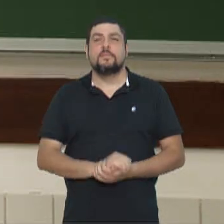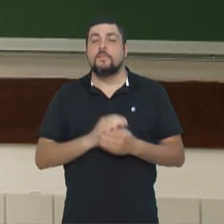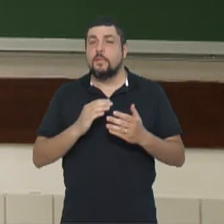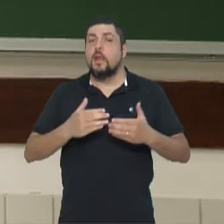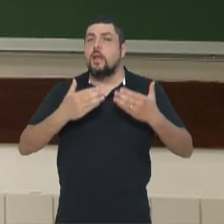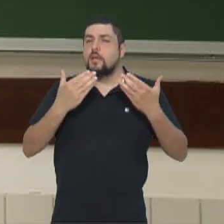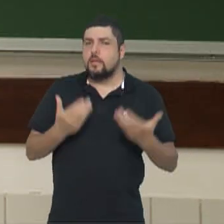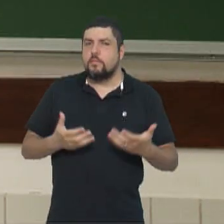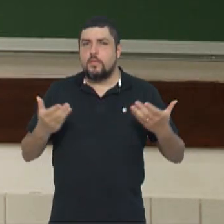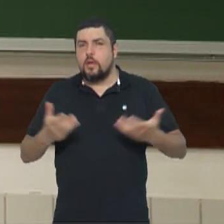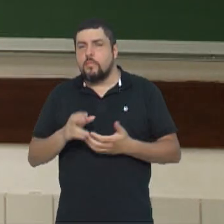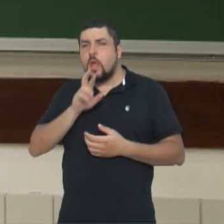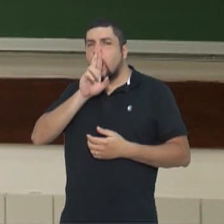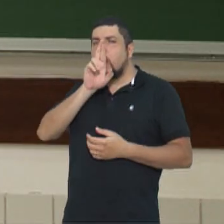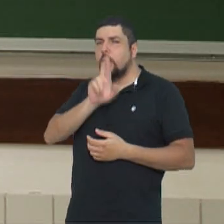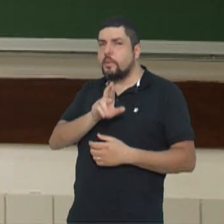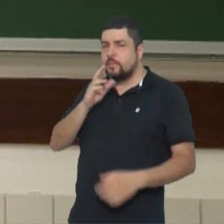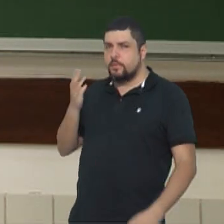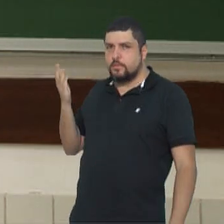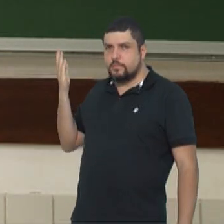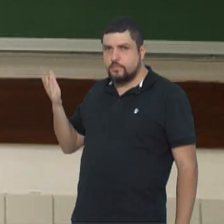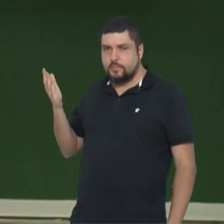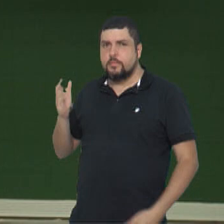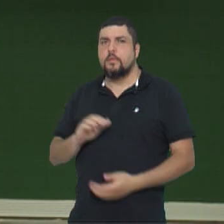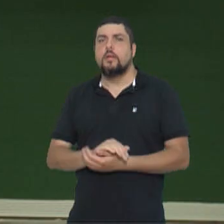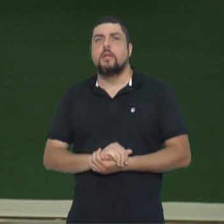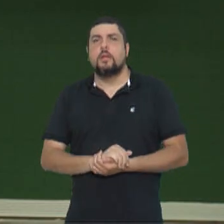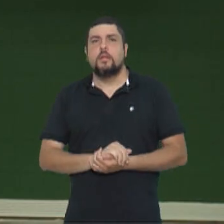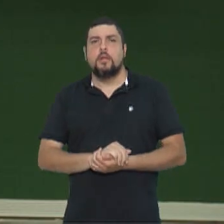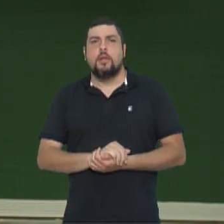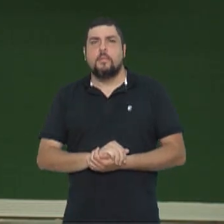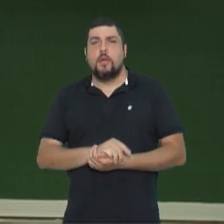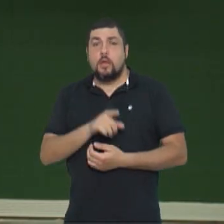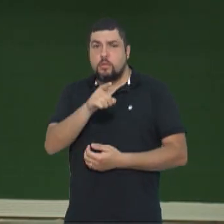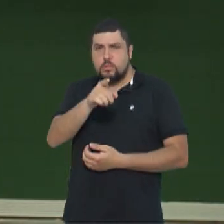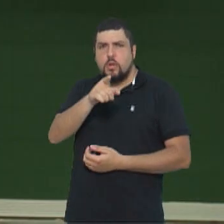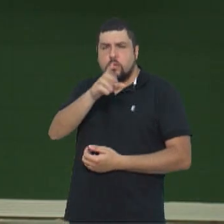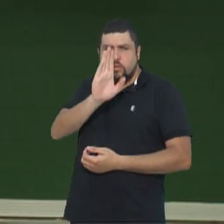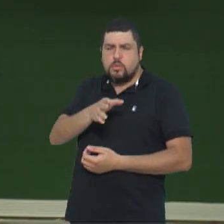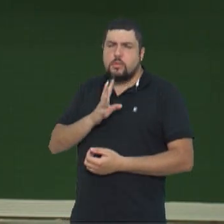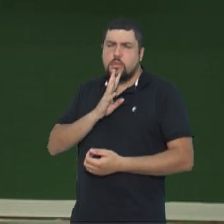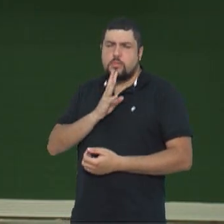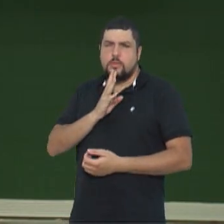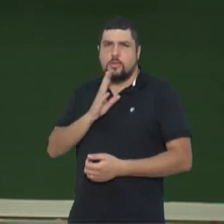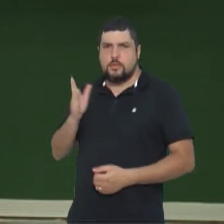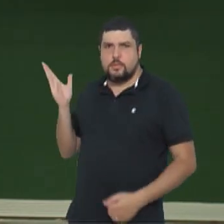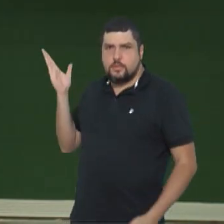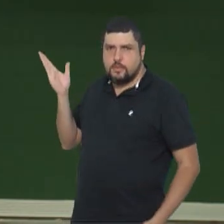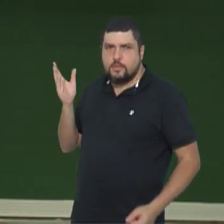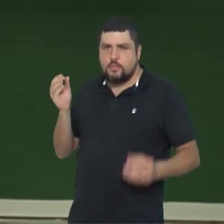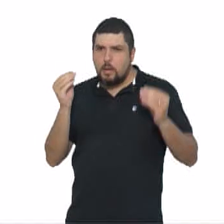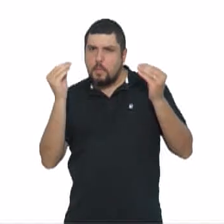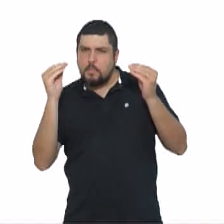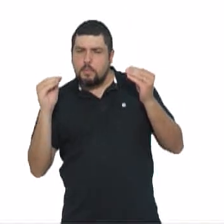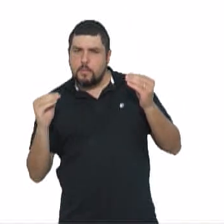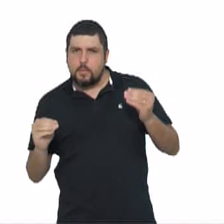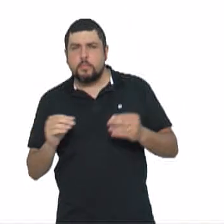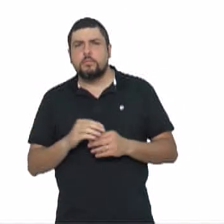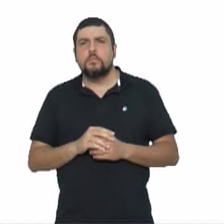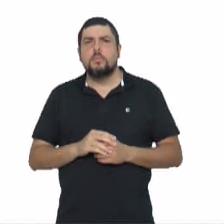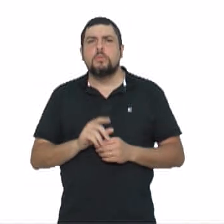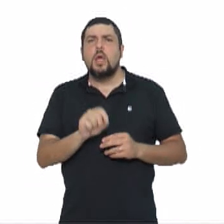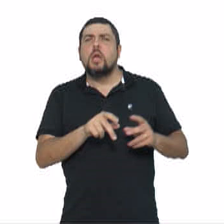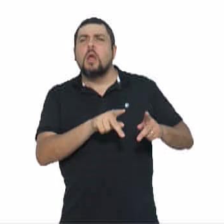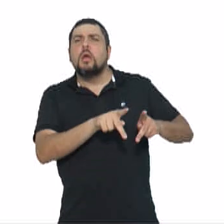Então, vamos lá, querido. Você conseguiu responder porque você já conhece, né, esse material aí, essa resenha. Público. Quem é o